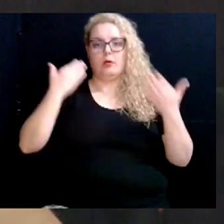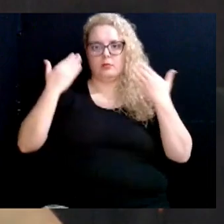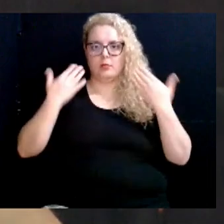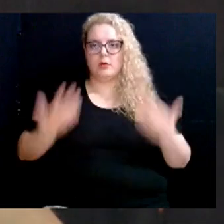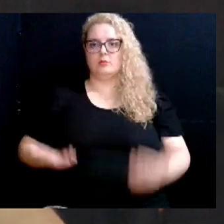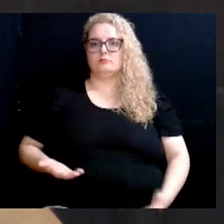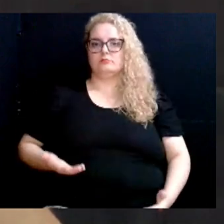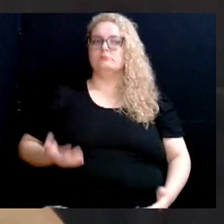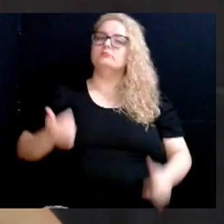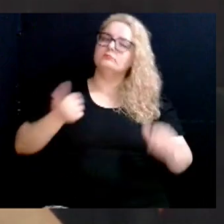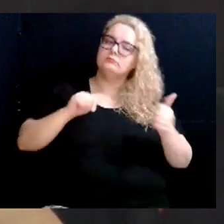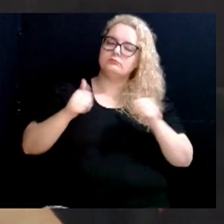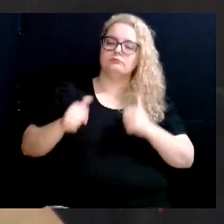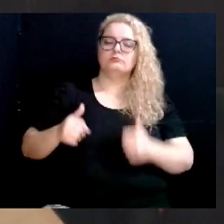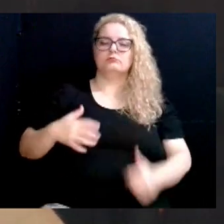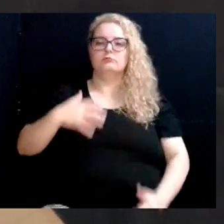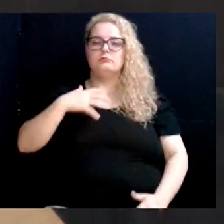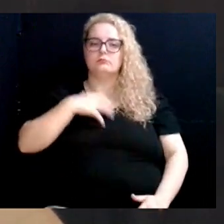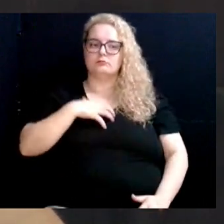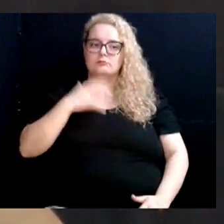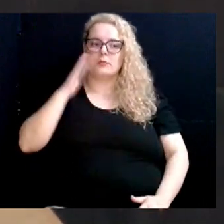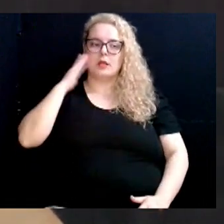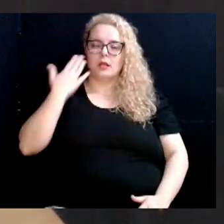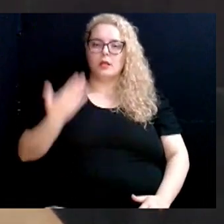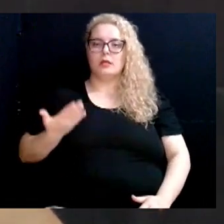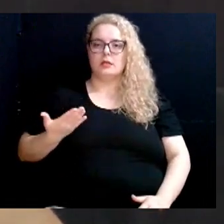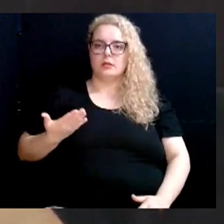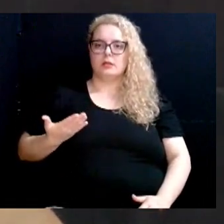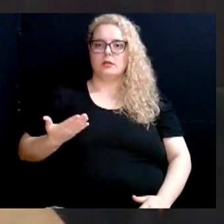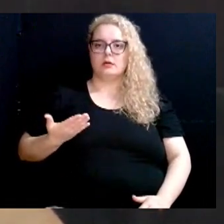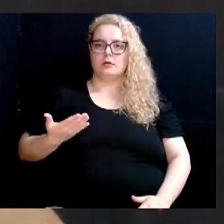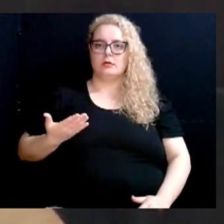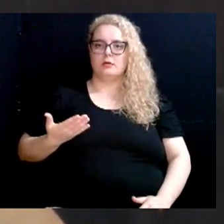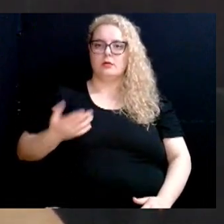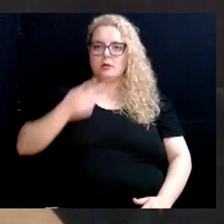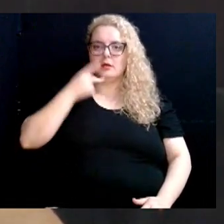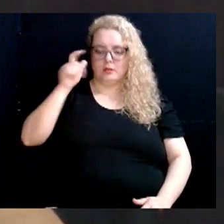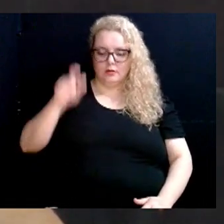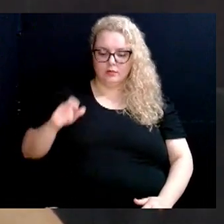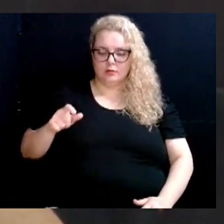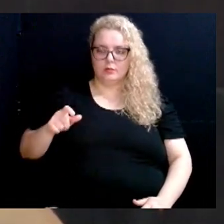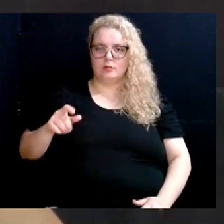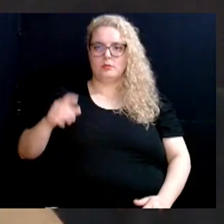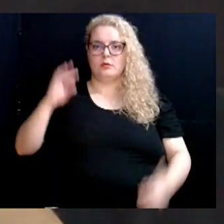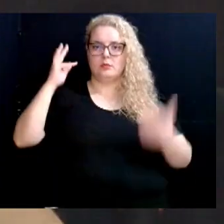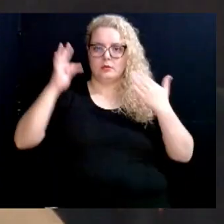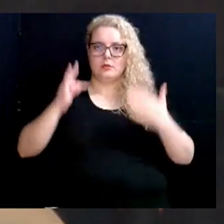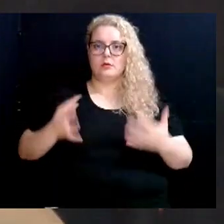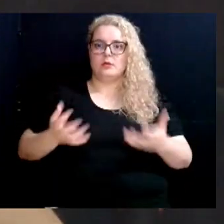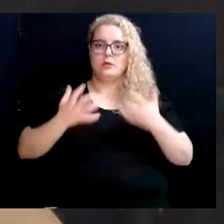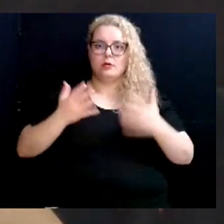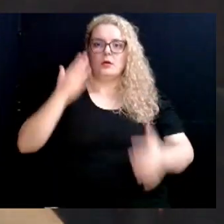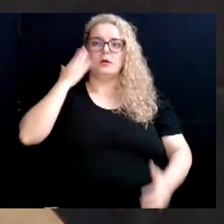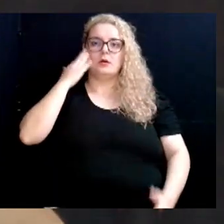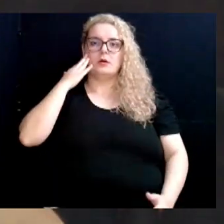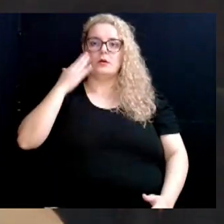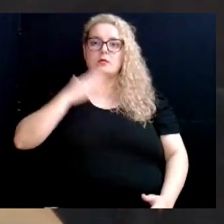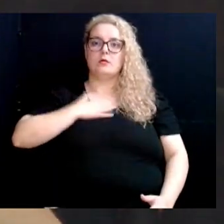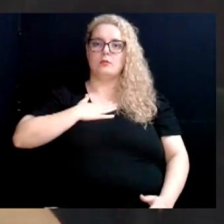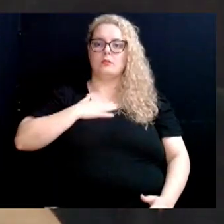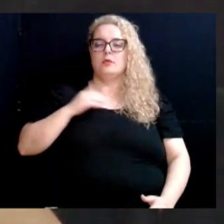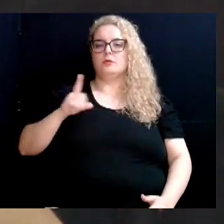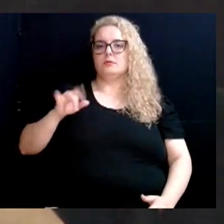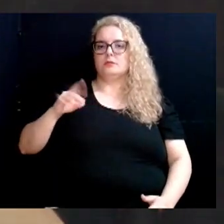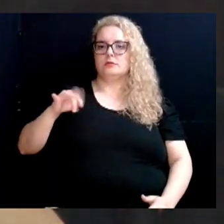uma avaliação só para você se entender nesse momento. Fala para a pessoa assim, né, para o terapeuta, eu quero entender como é que está a minha disciplina, por que eu estou me